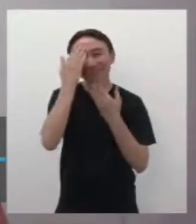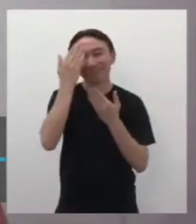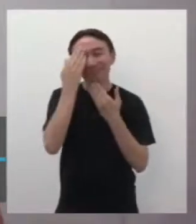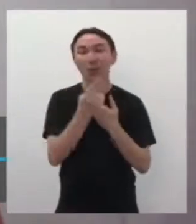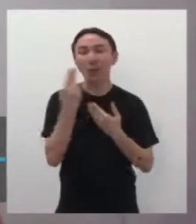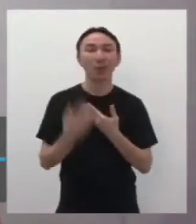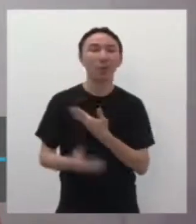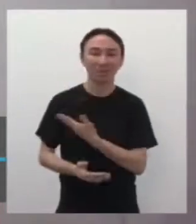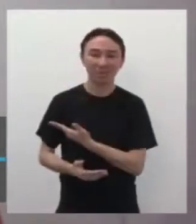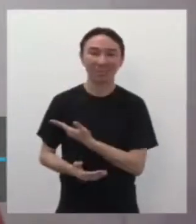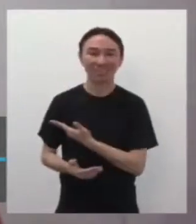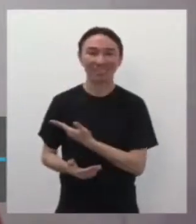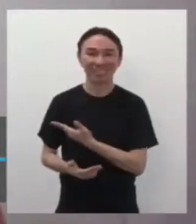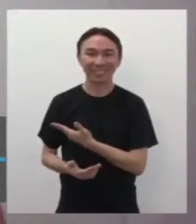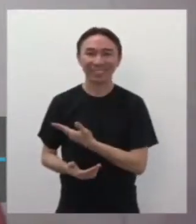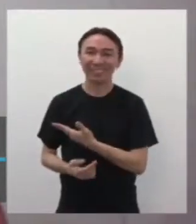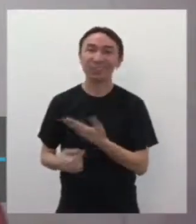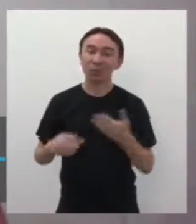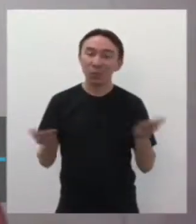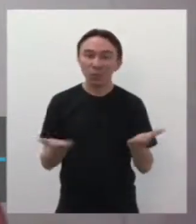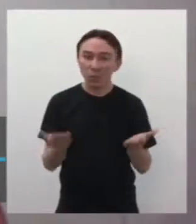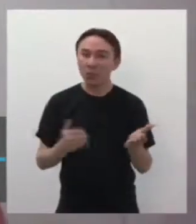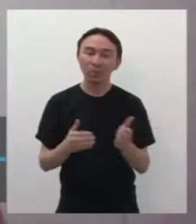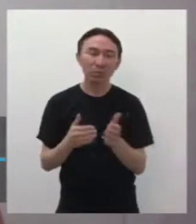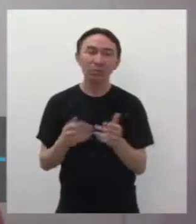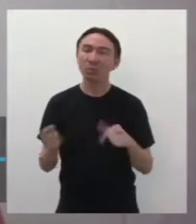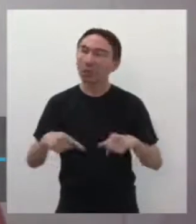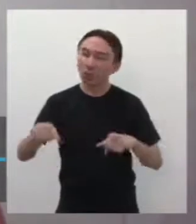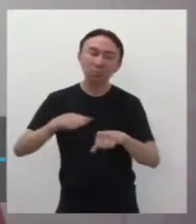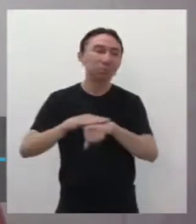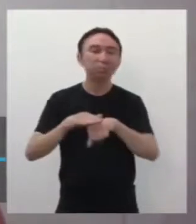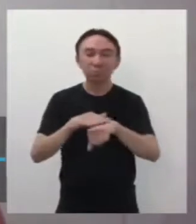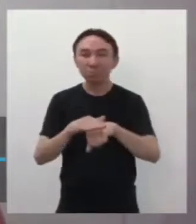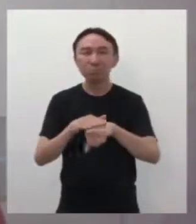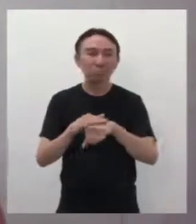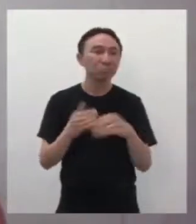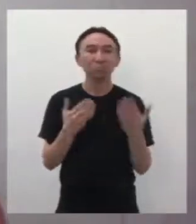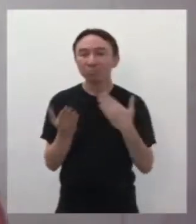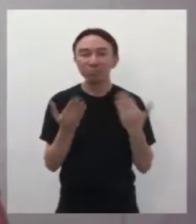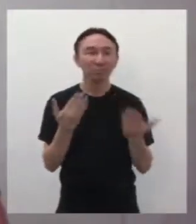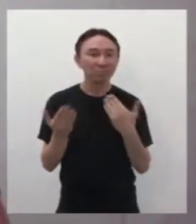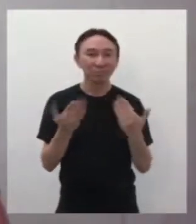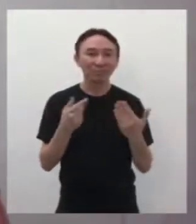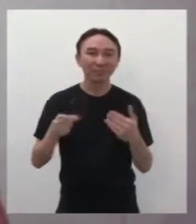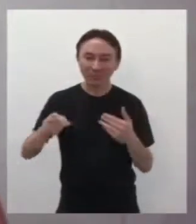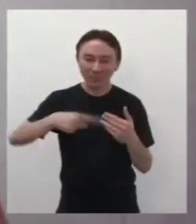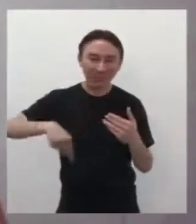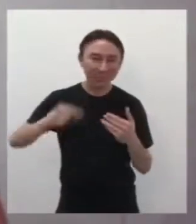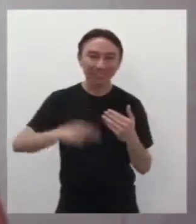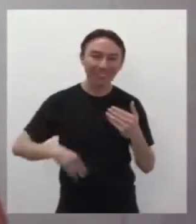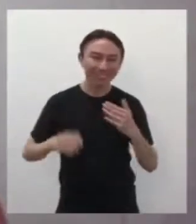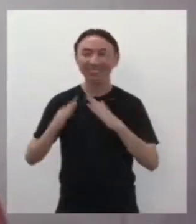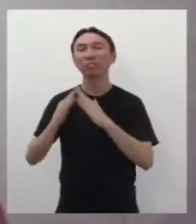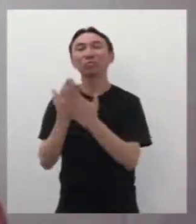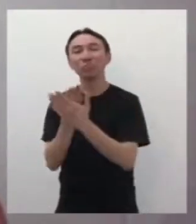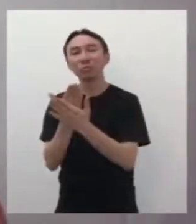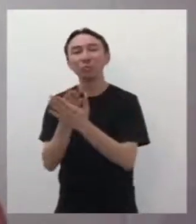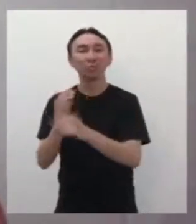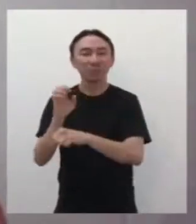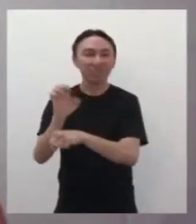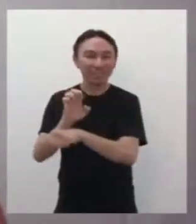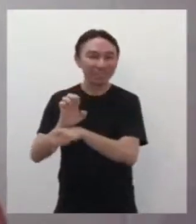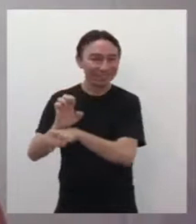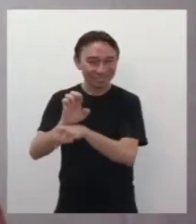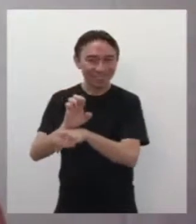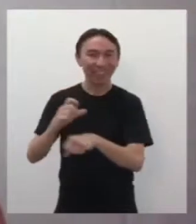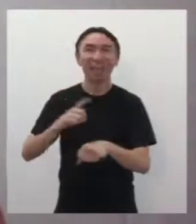hoje para a gente conduzir uma conversa aqui nossa da rede sobre mais uma plataforma digital. Hoje a